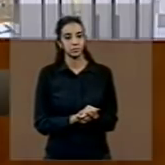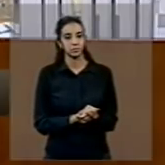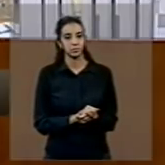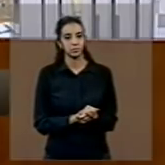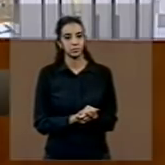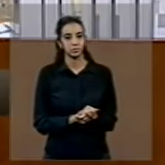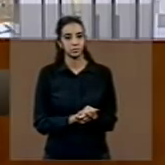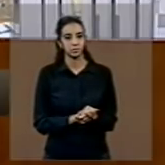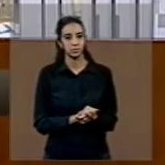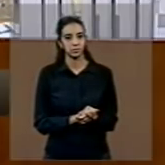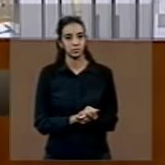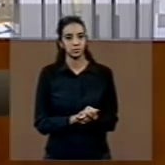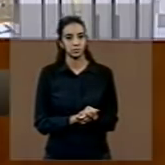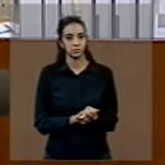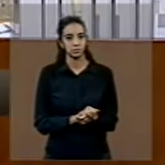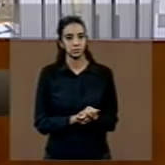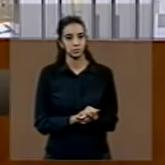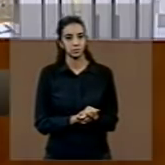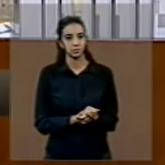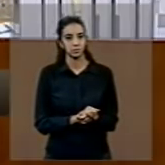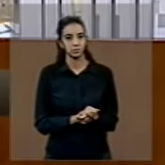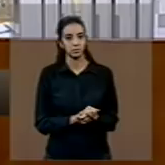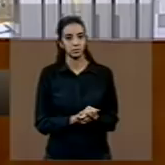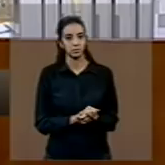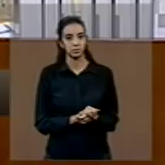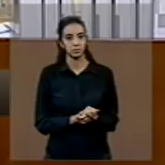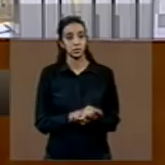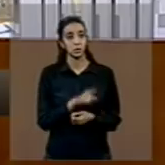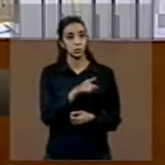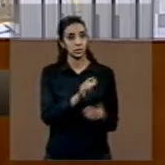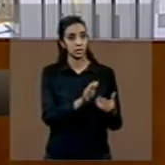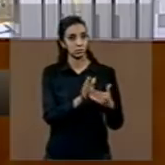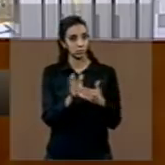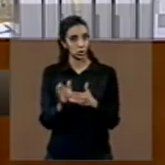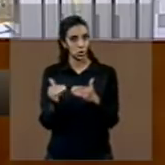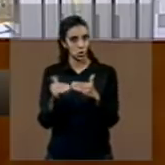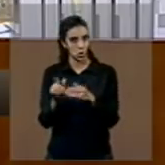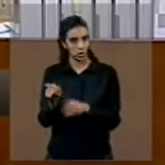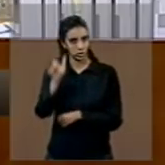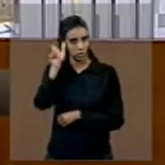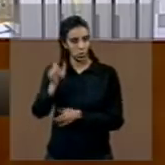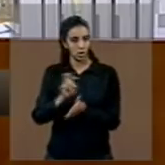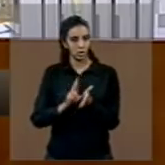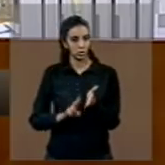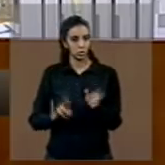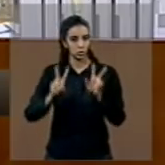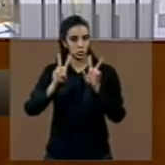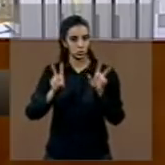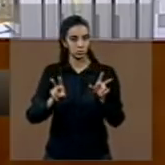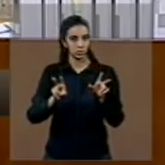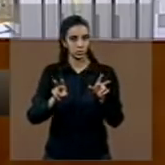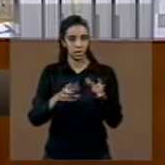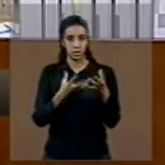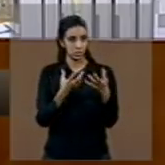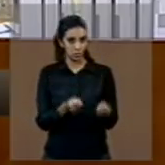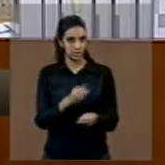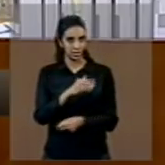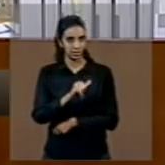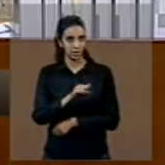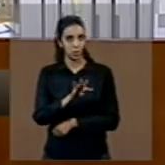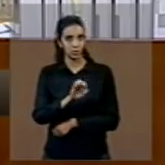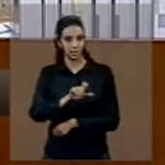colocados, acompanha o relator apenas quanto ao indeferimento da